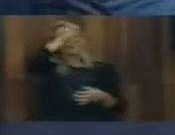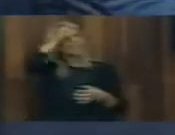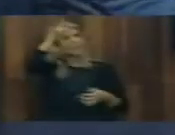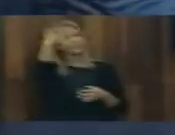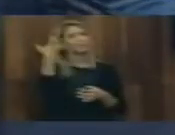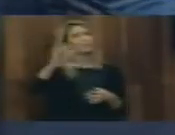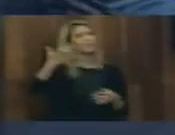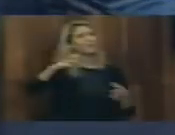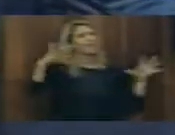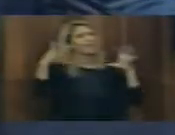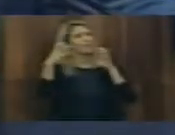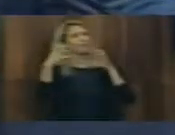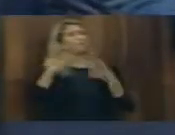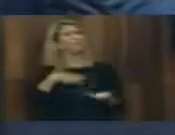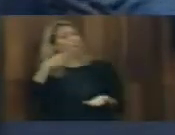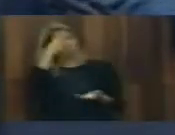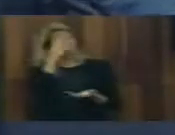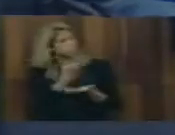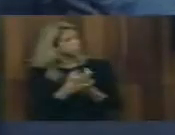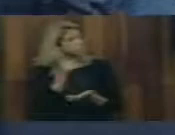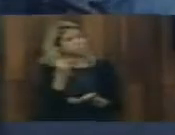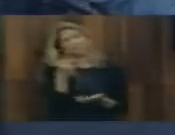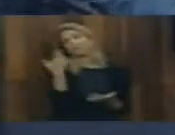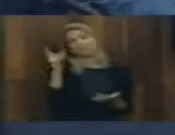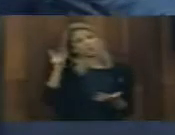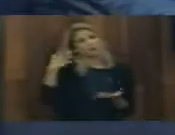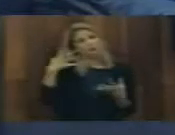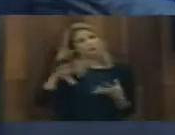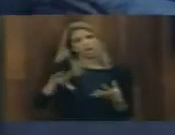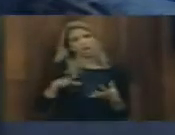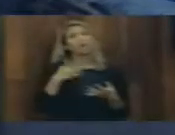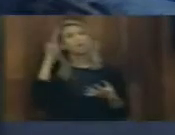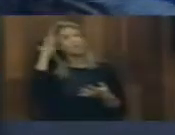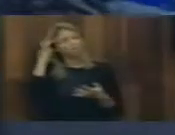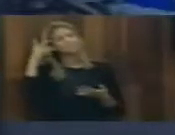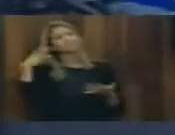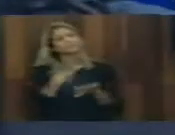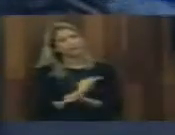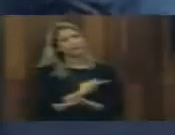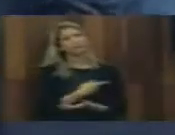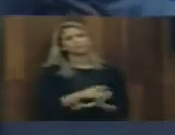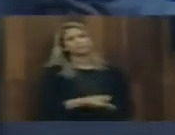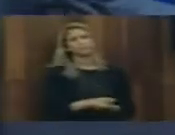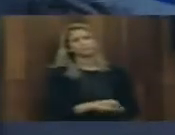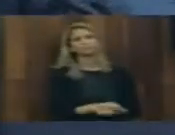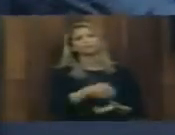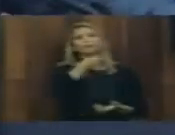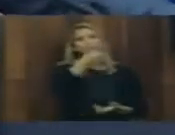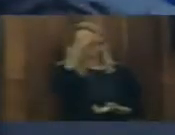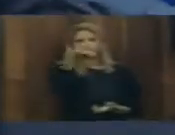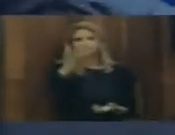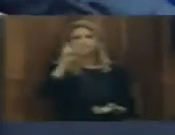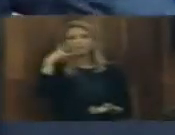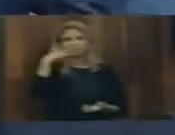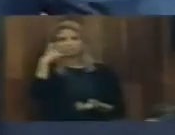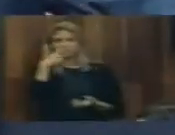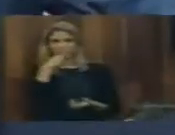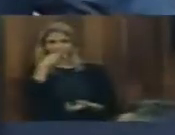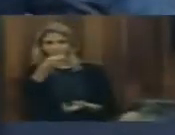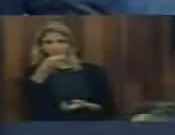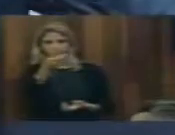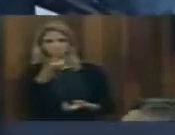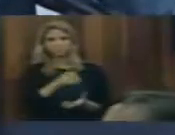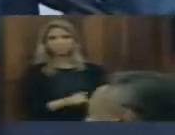esse desgaste. Eu acho que isso é inadequado. A parte, vereador. Obrigado. Obrigado, vereador. Boa noite a